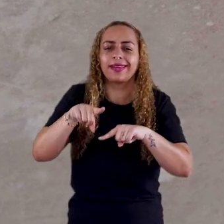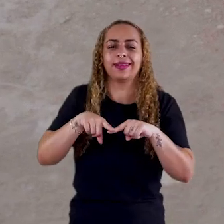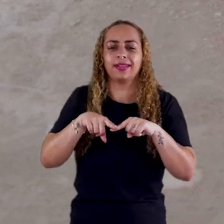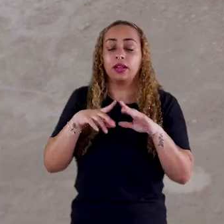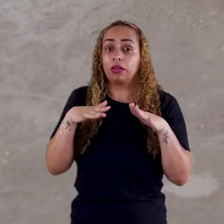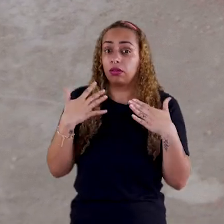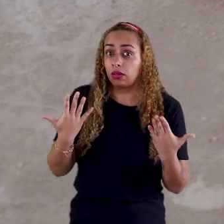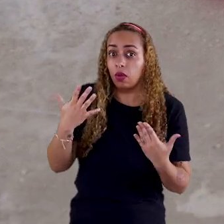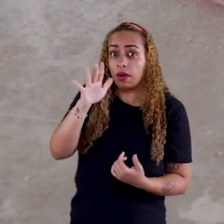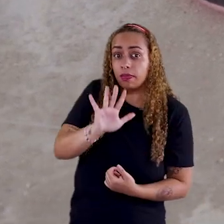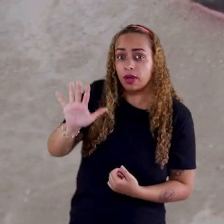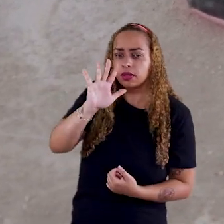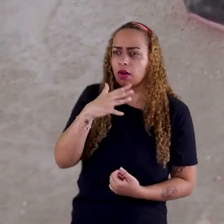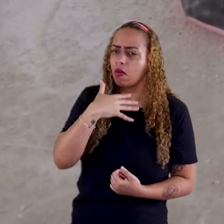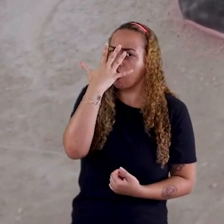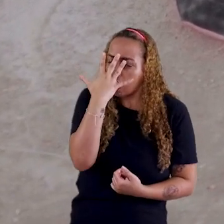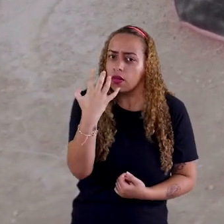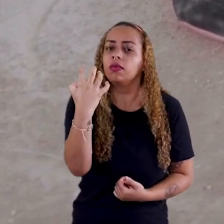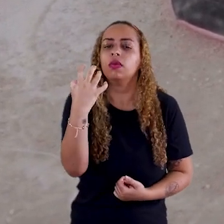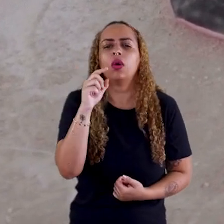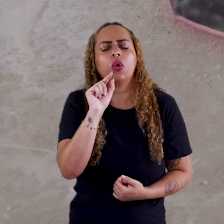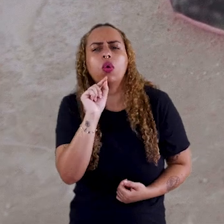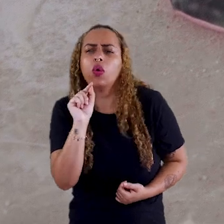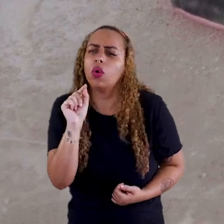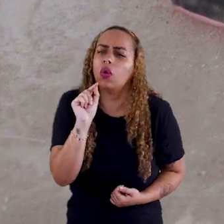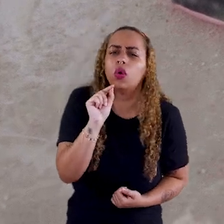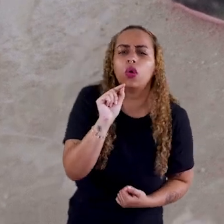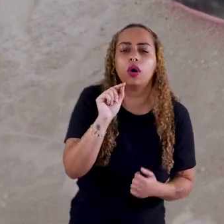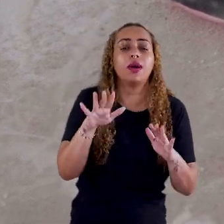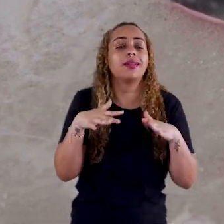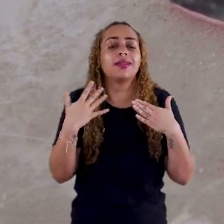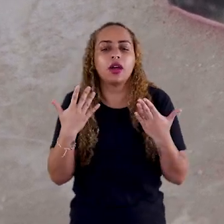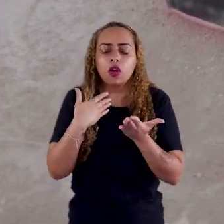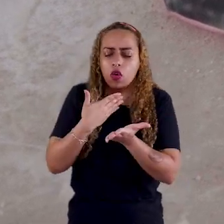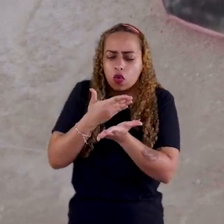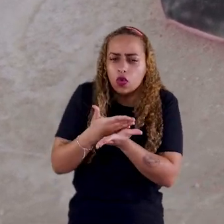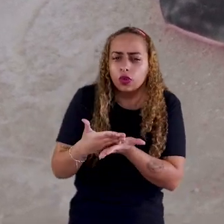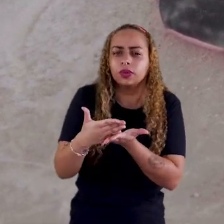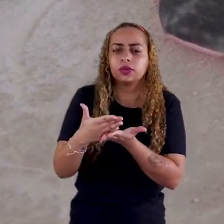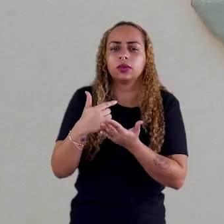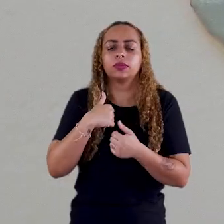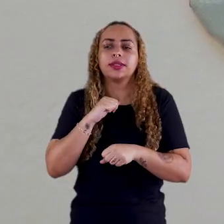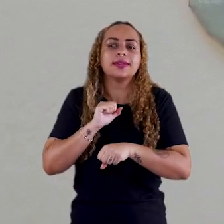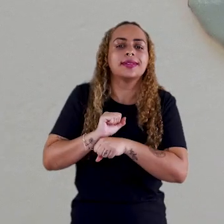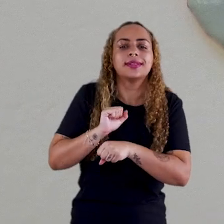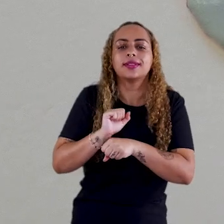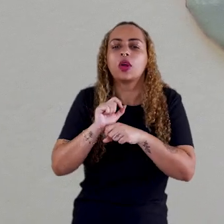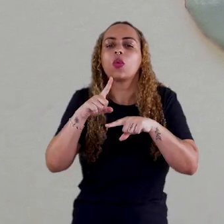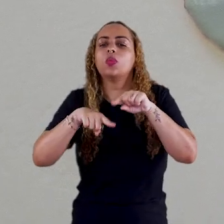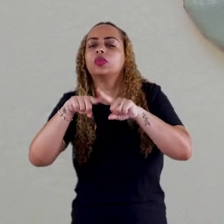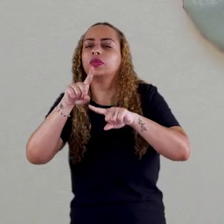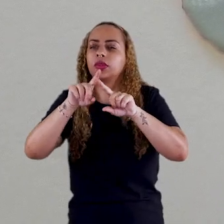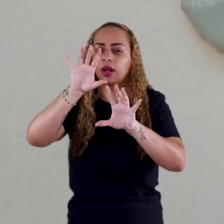te prende, assim, que você fica olhando e fala, o que é isso? Essa inquietação inicial de esperar que o objeto me